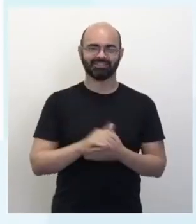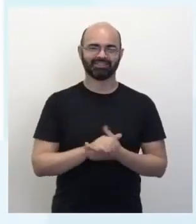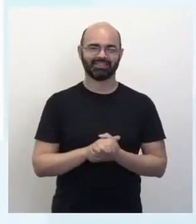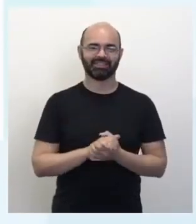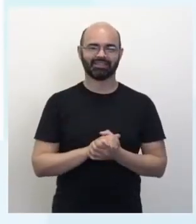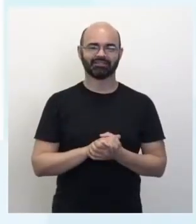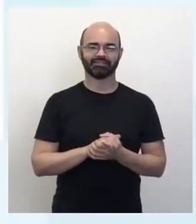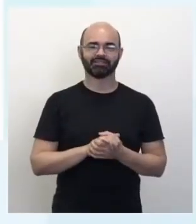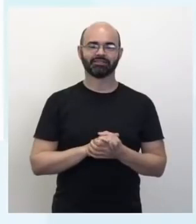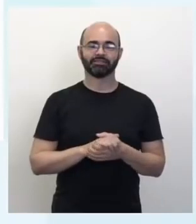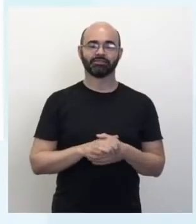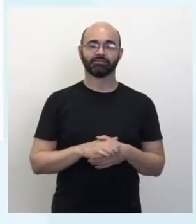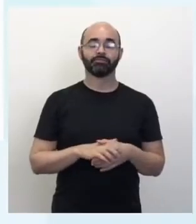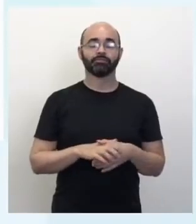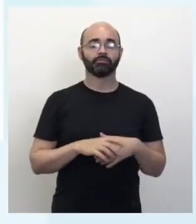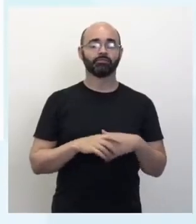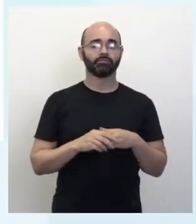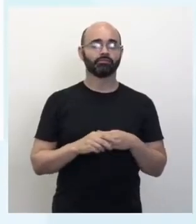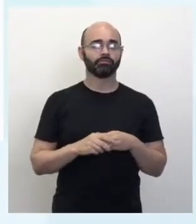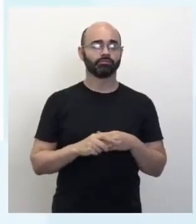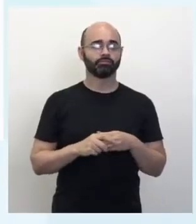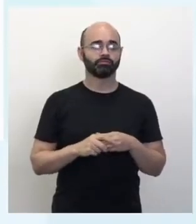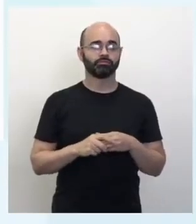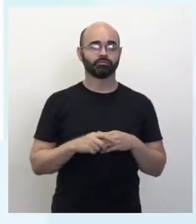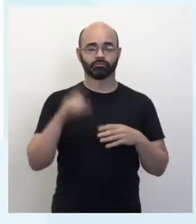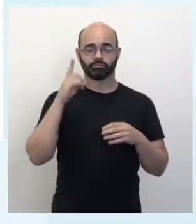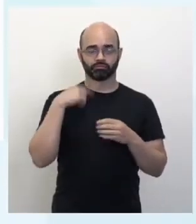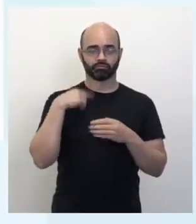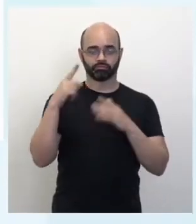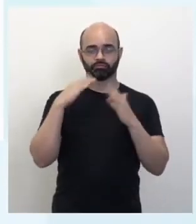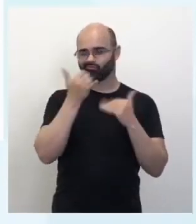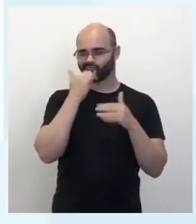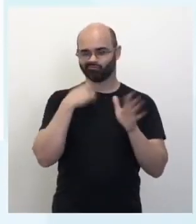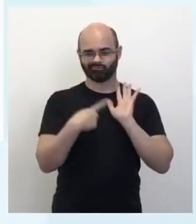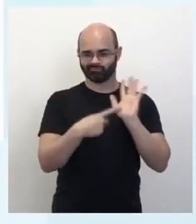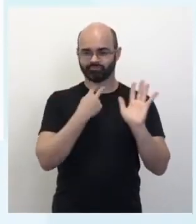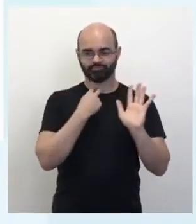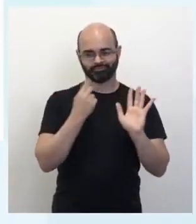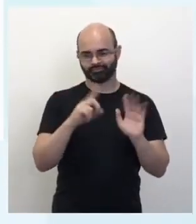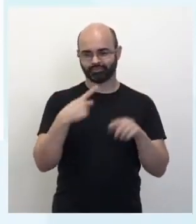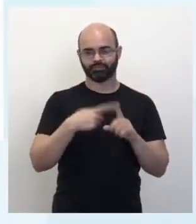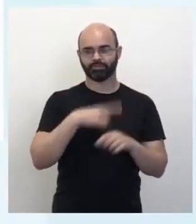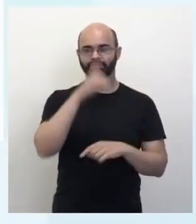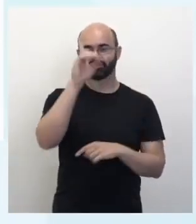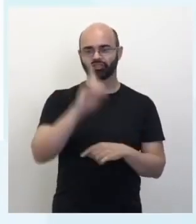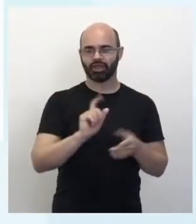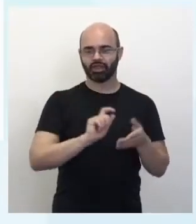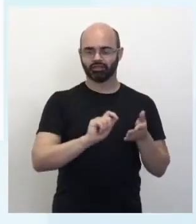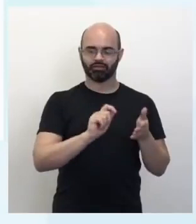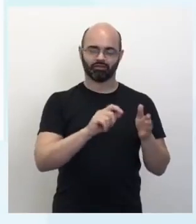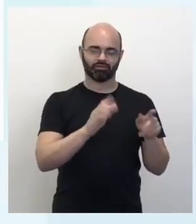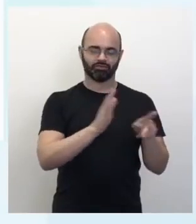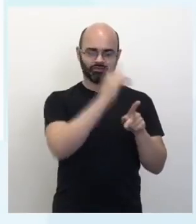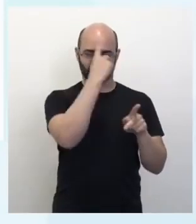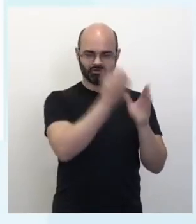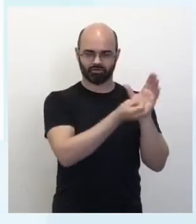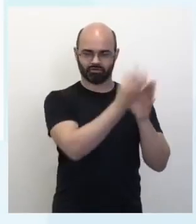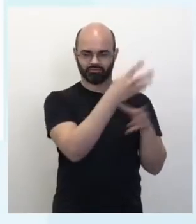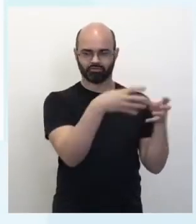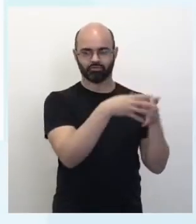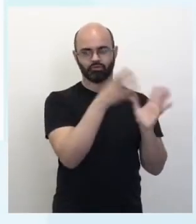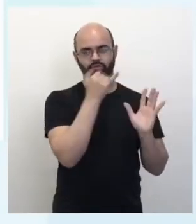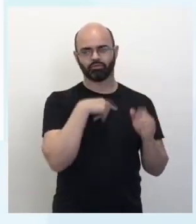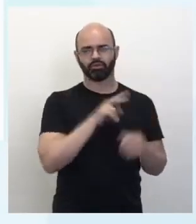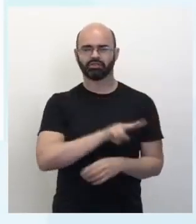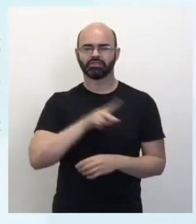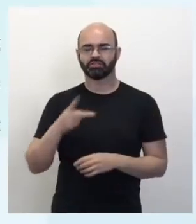aí a gente tem, aqui a gente não pode passar por causa da questão dos direitos autorais, mas a gente fez uma transcrição disso aí. A